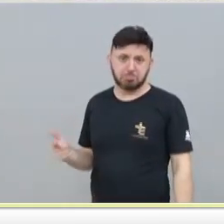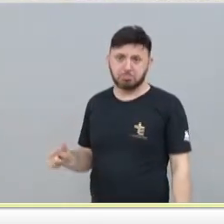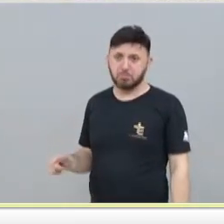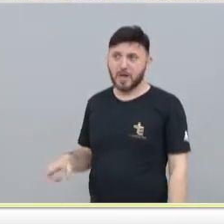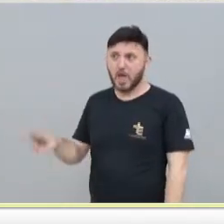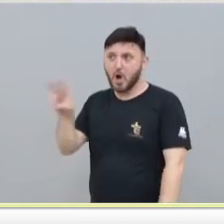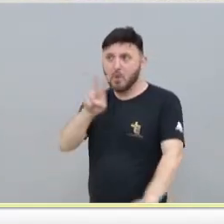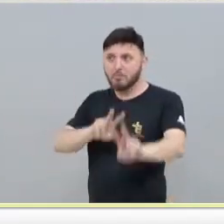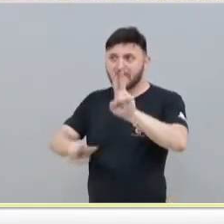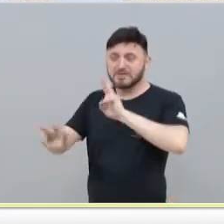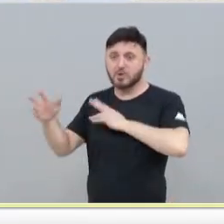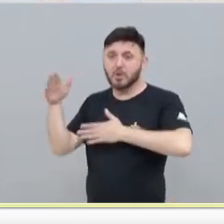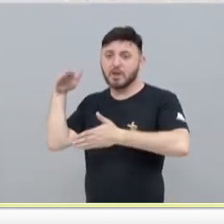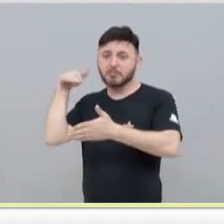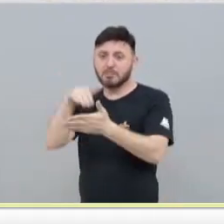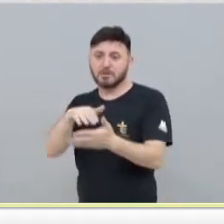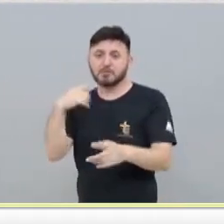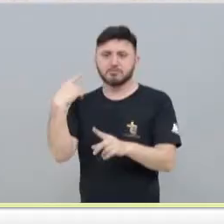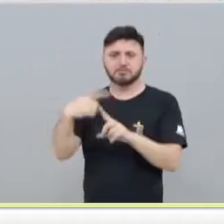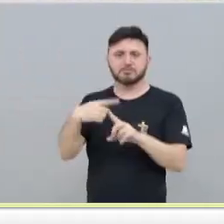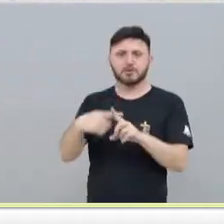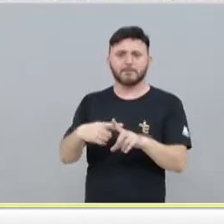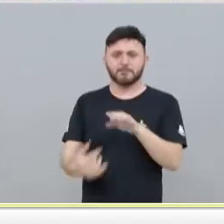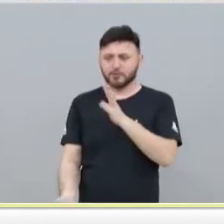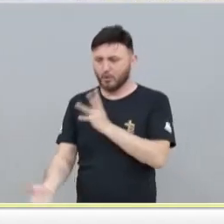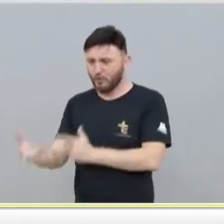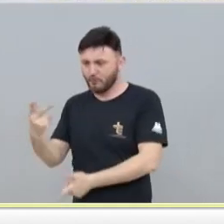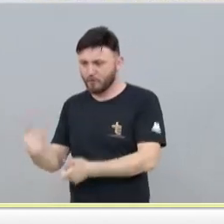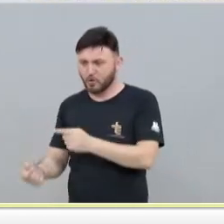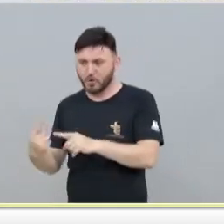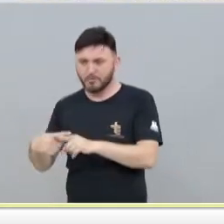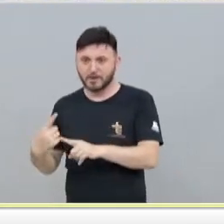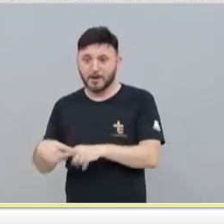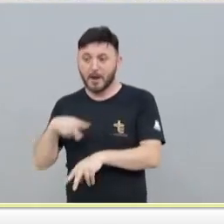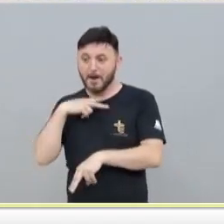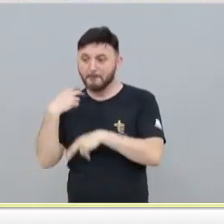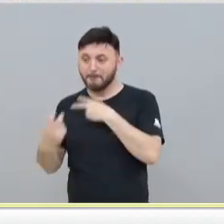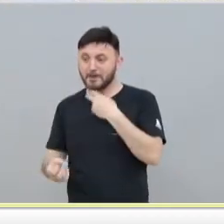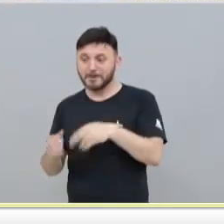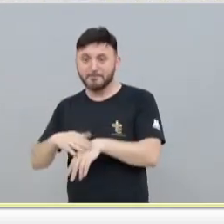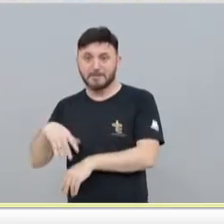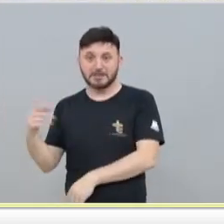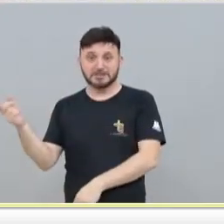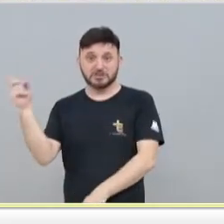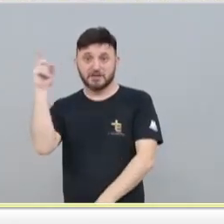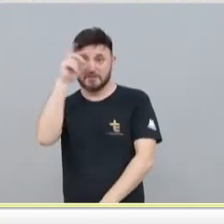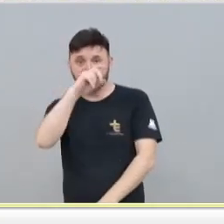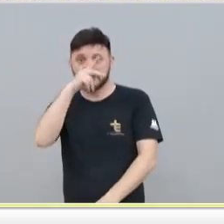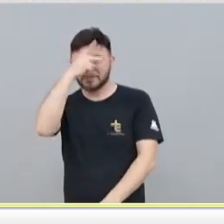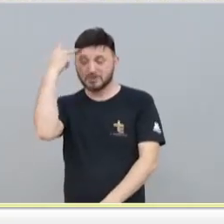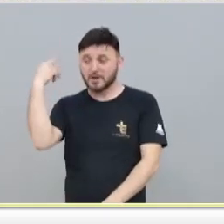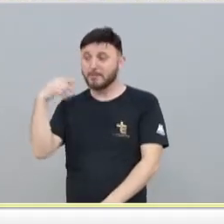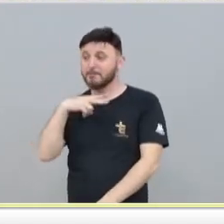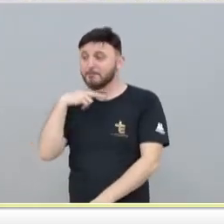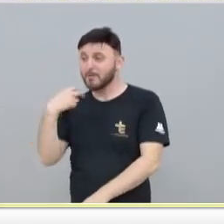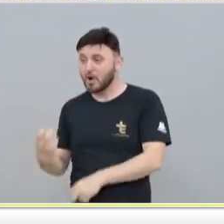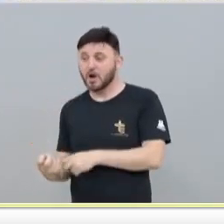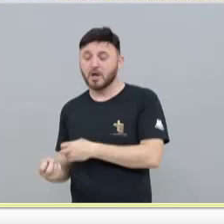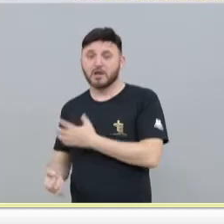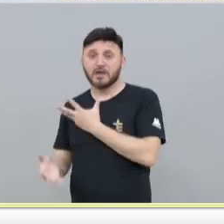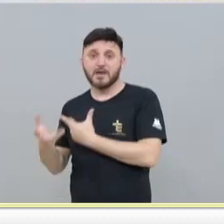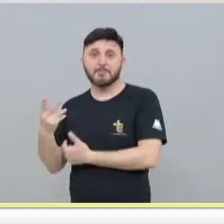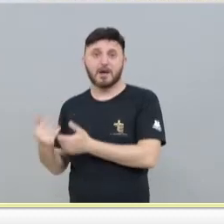e porque fogo porque uma das mortes mais horrendas é que morre morre queimado é